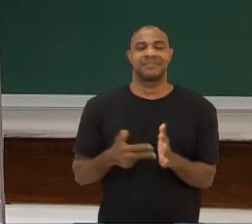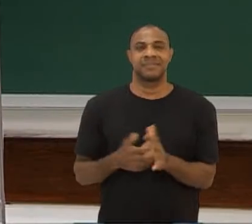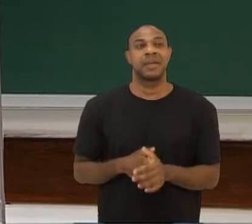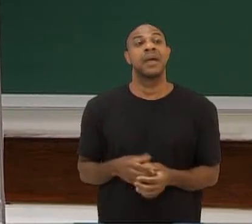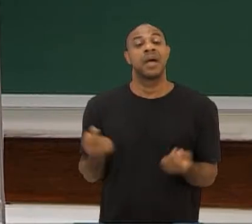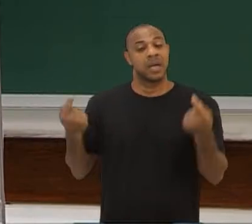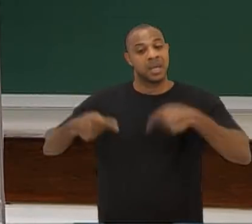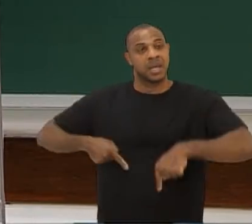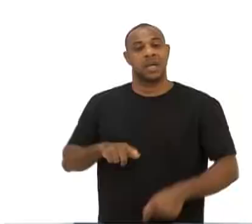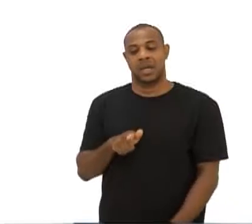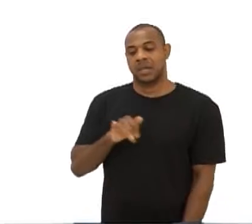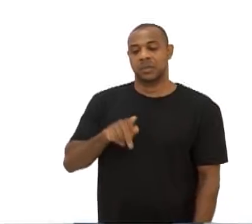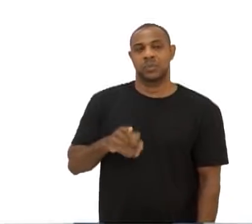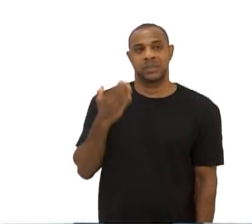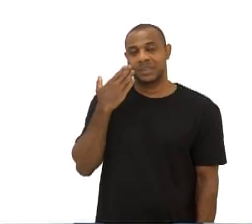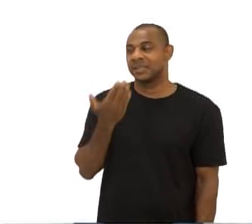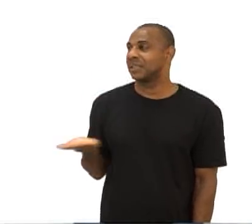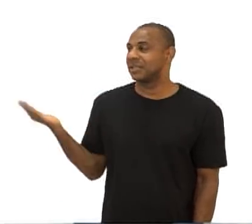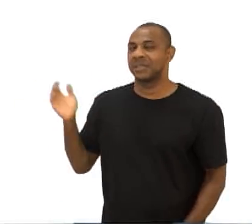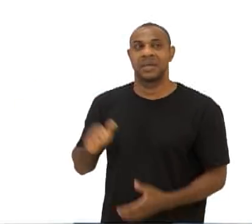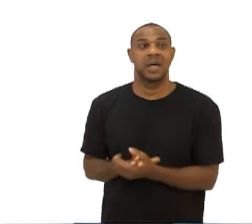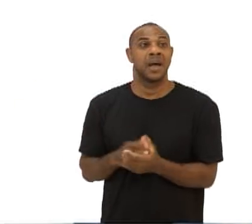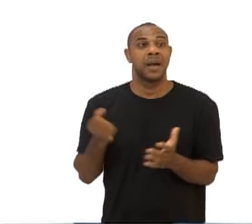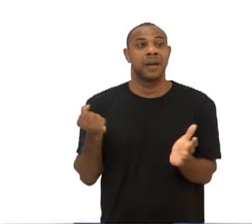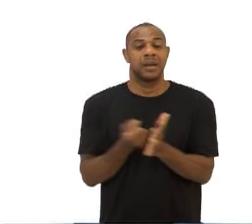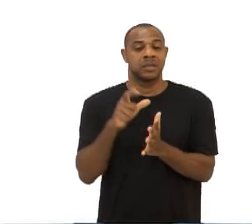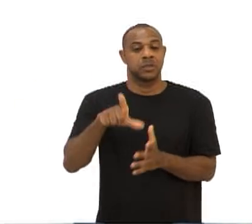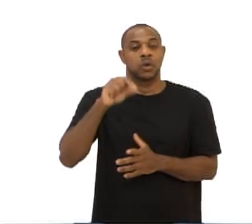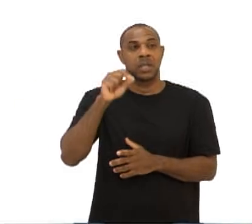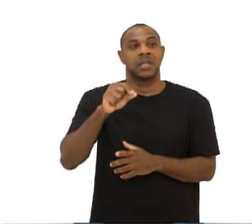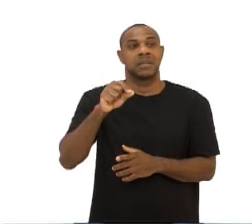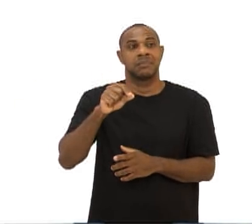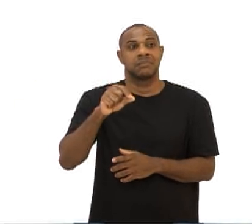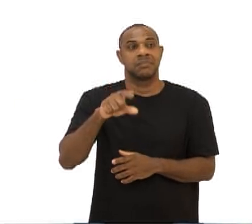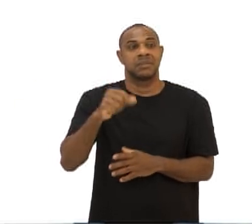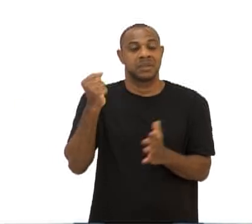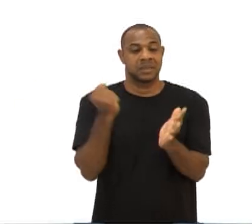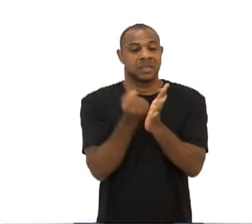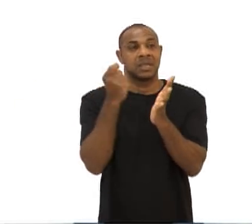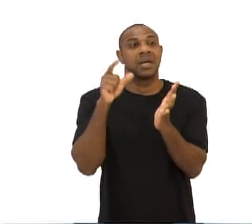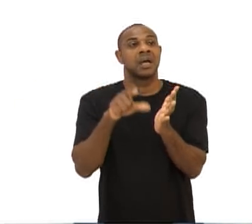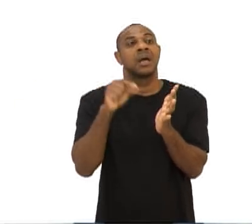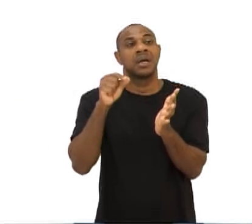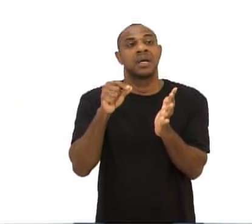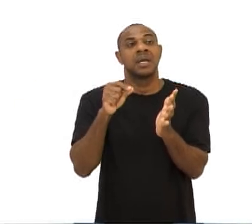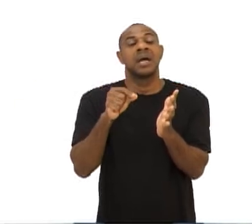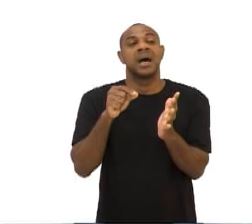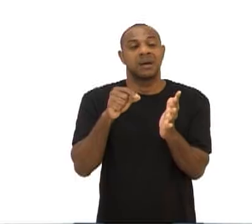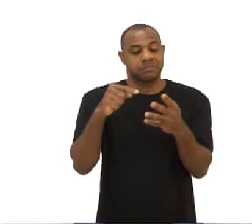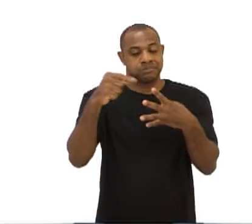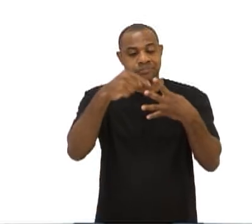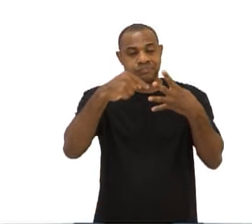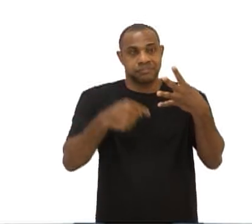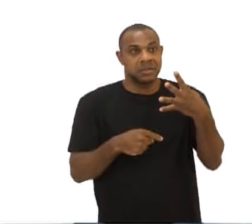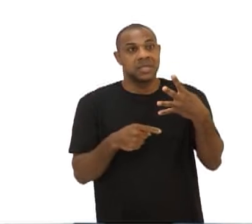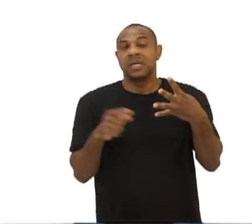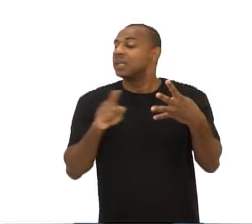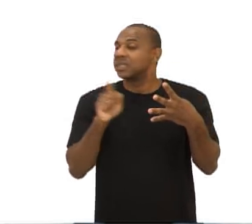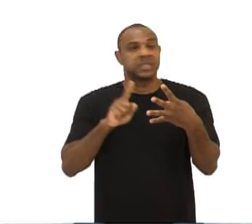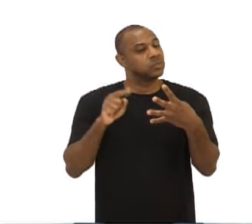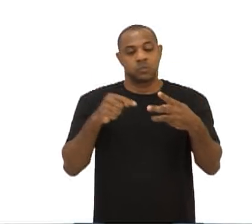Primeiro quiz. Vamos lá? Marque a alternativa que não corresponde ao conceito